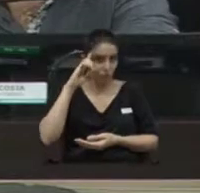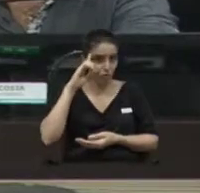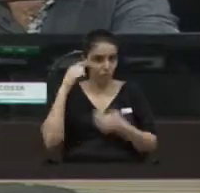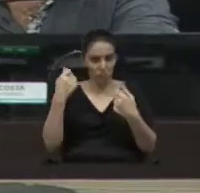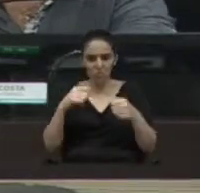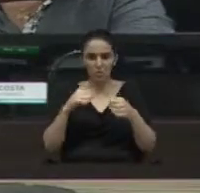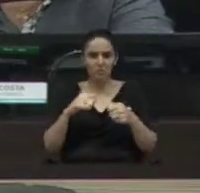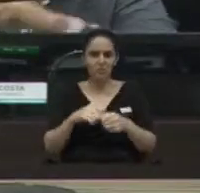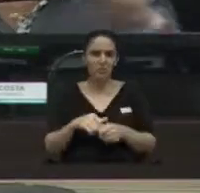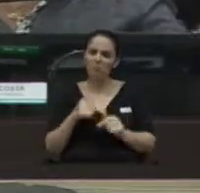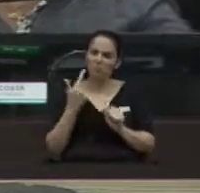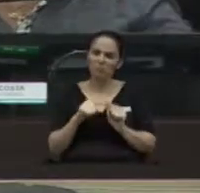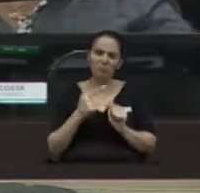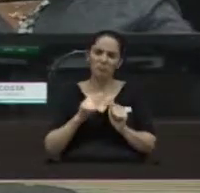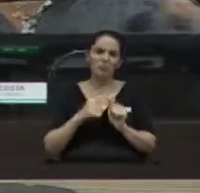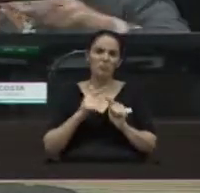nenhum